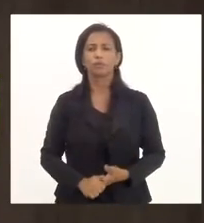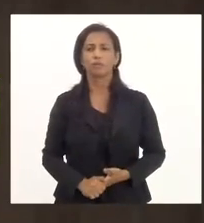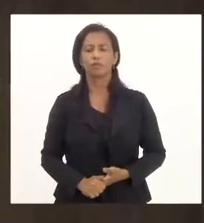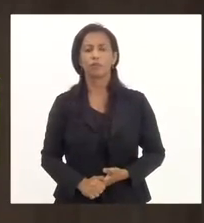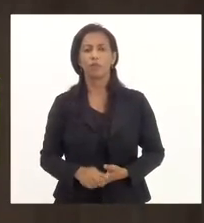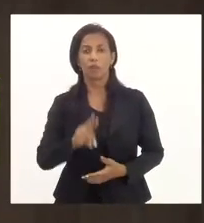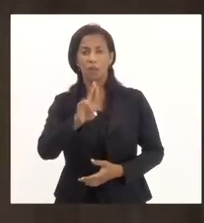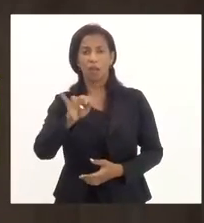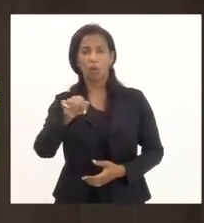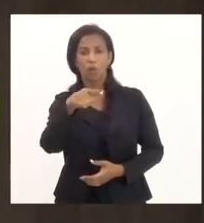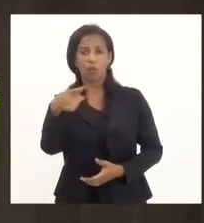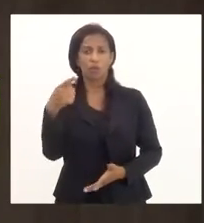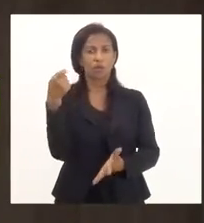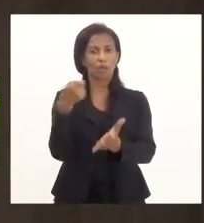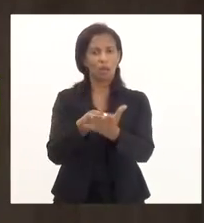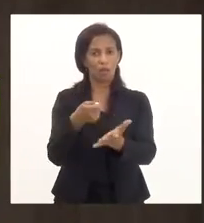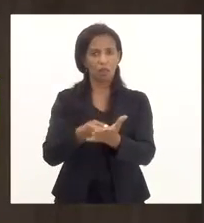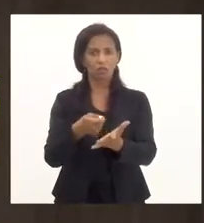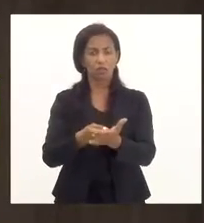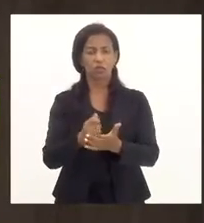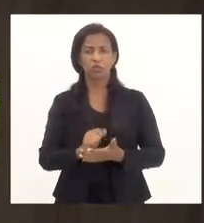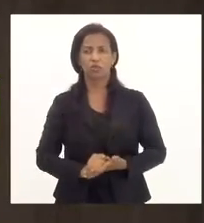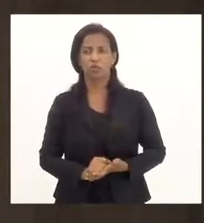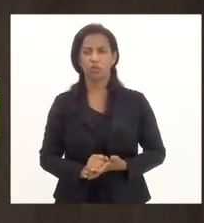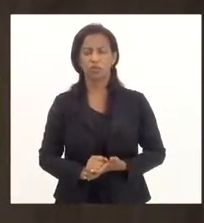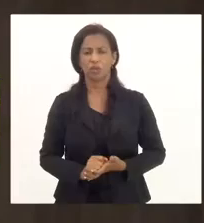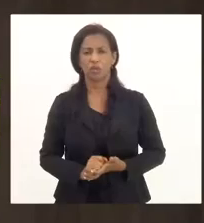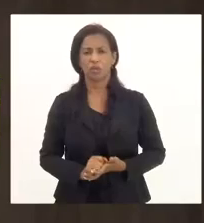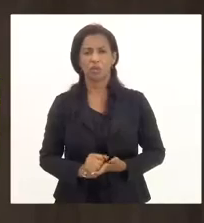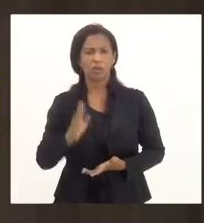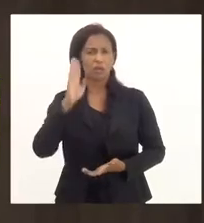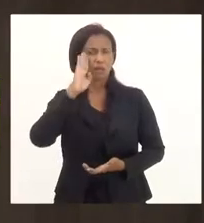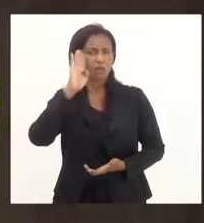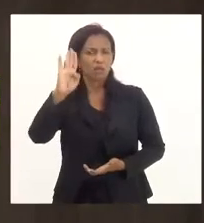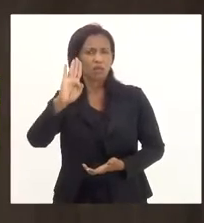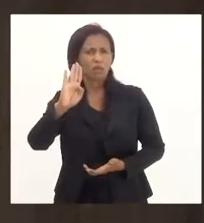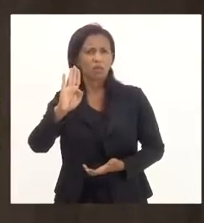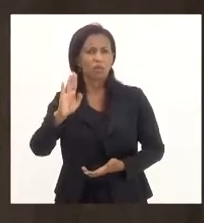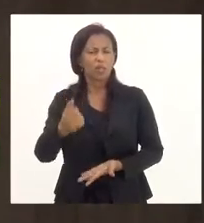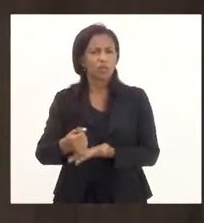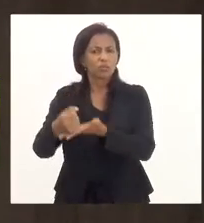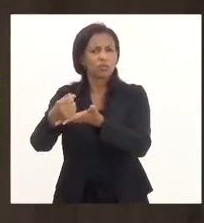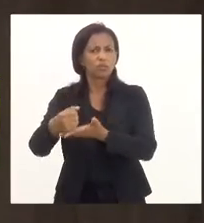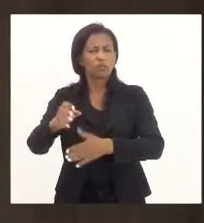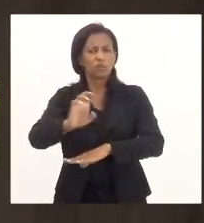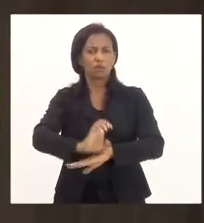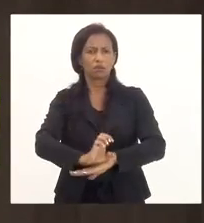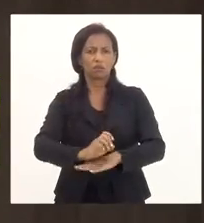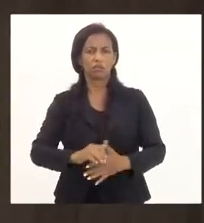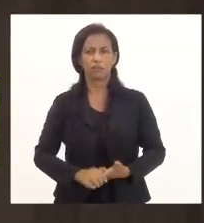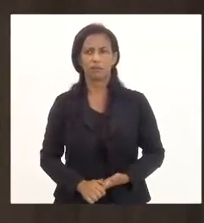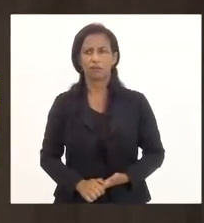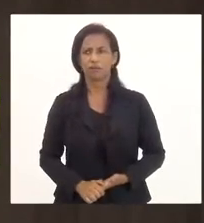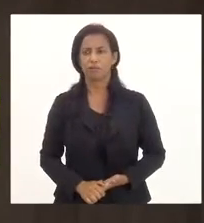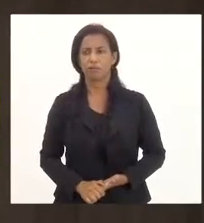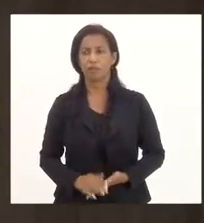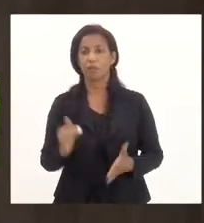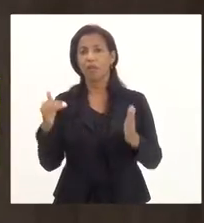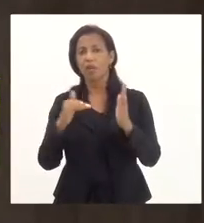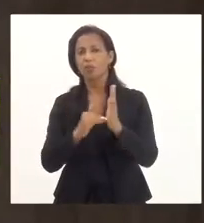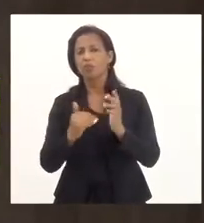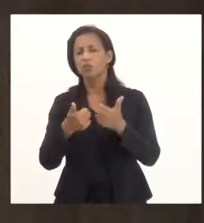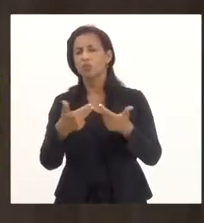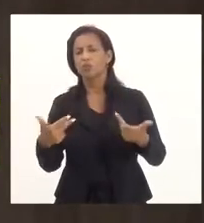da União essas garantias que são primordiais para a sustentação do Estado né e a